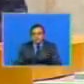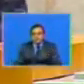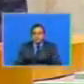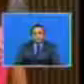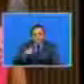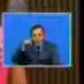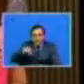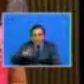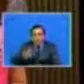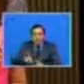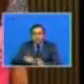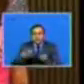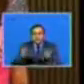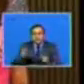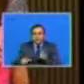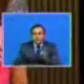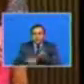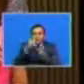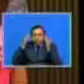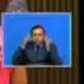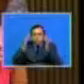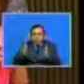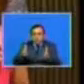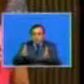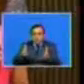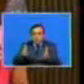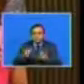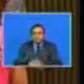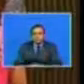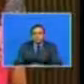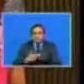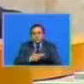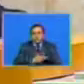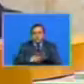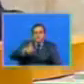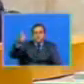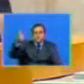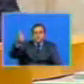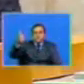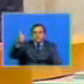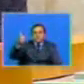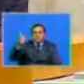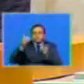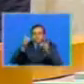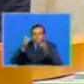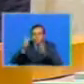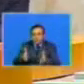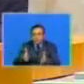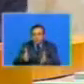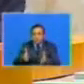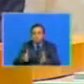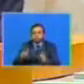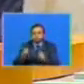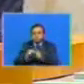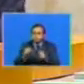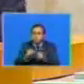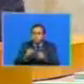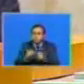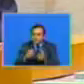Esta talvez a principal vitória e o principal